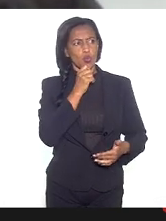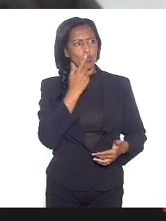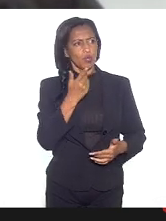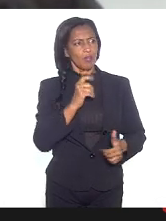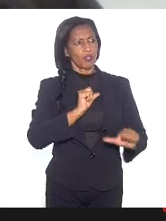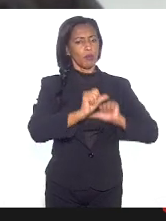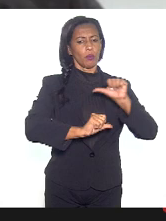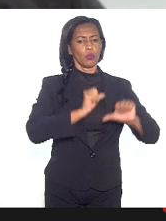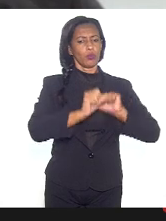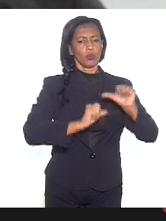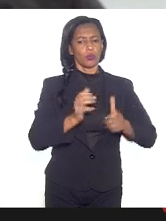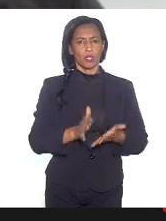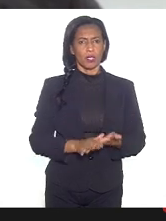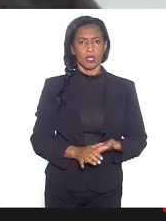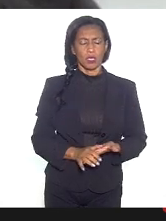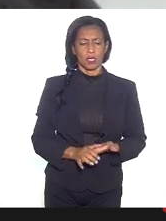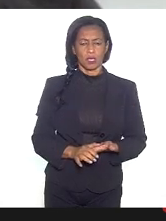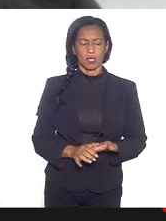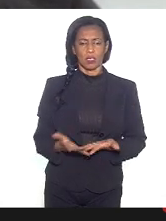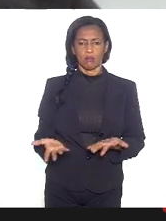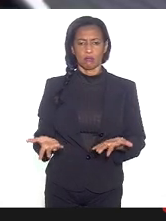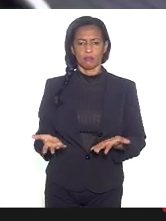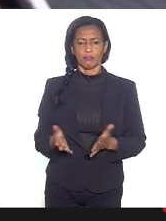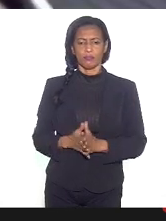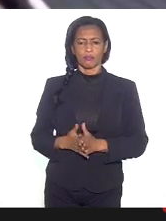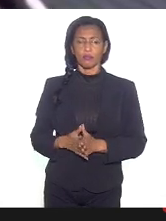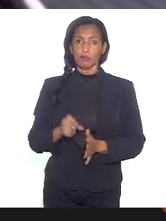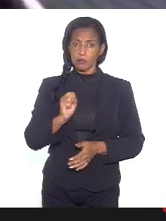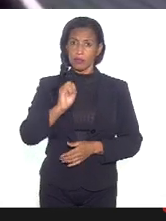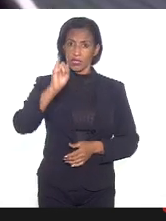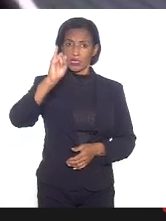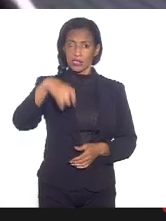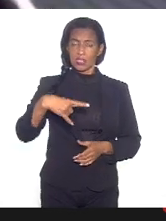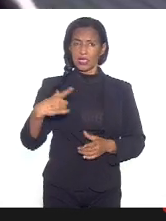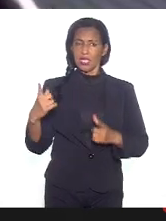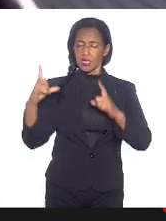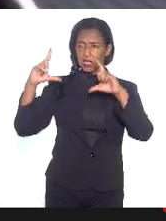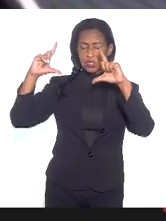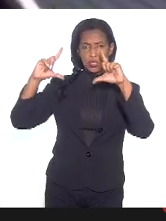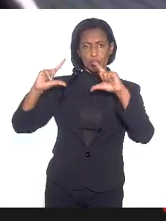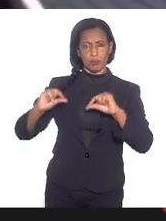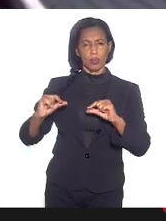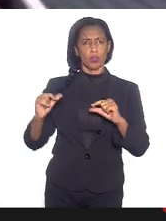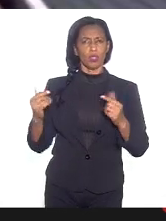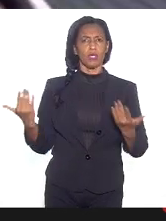atualização nesse número? Continua com 12 mil efetivos? Eles diminuíram. Hoje a gente deve